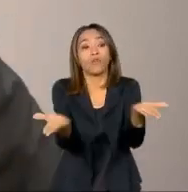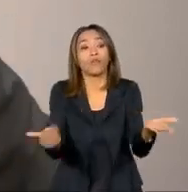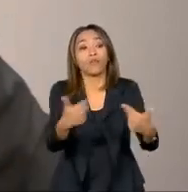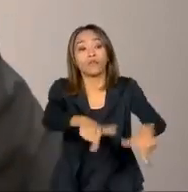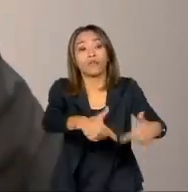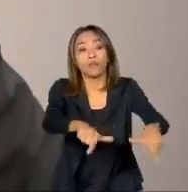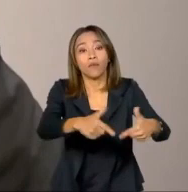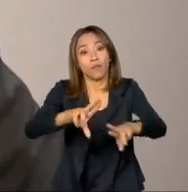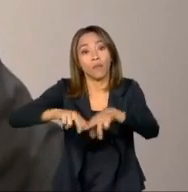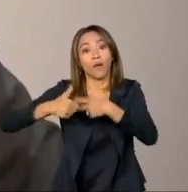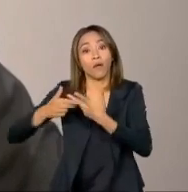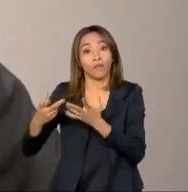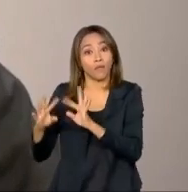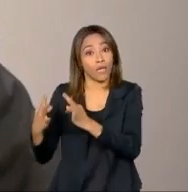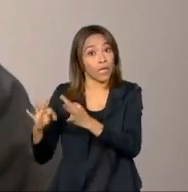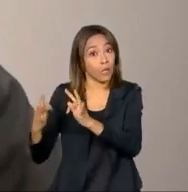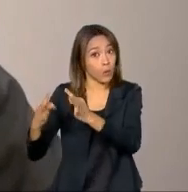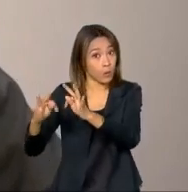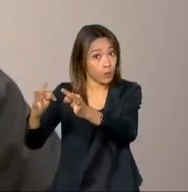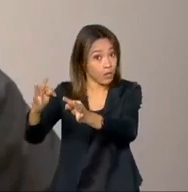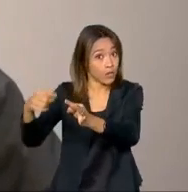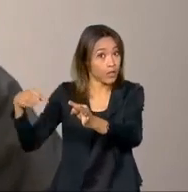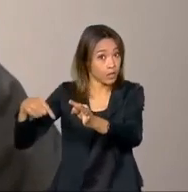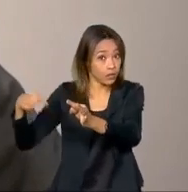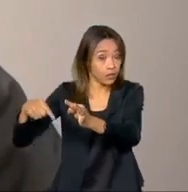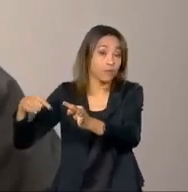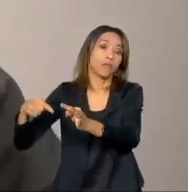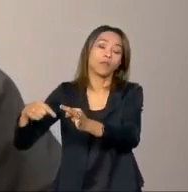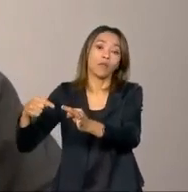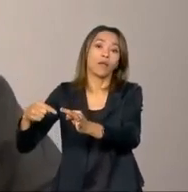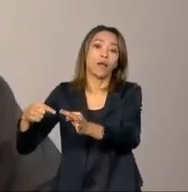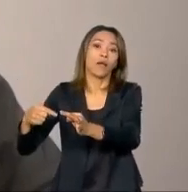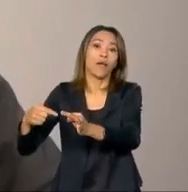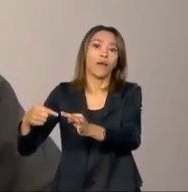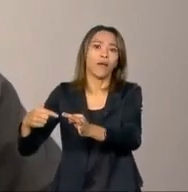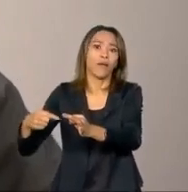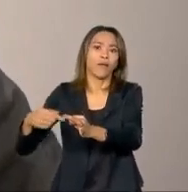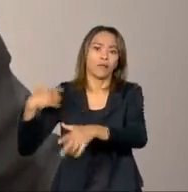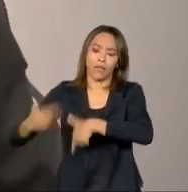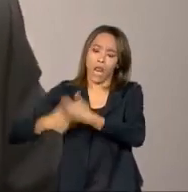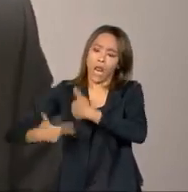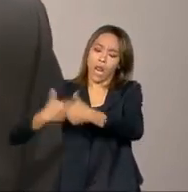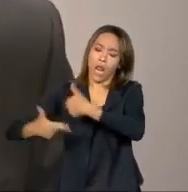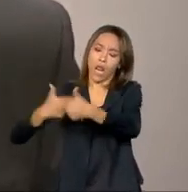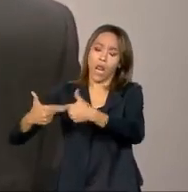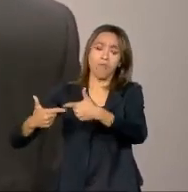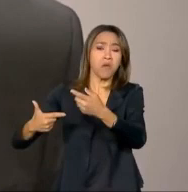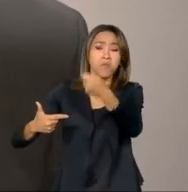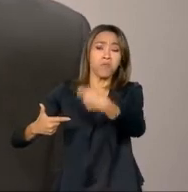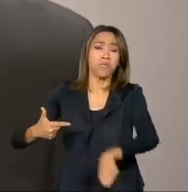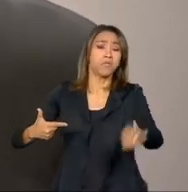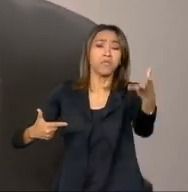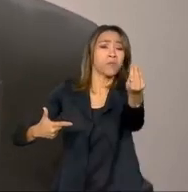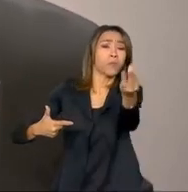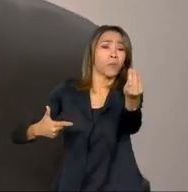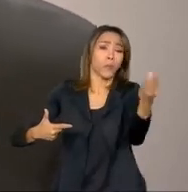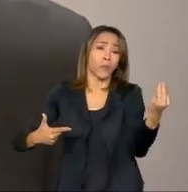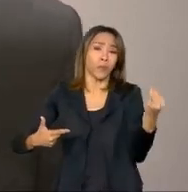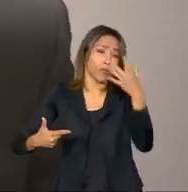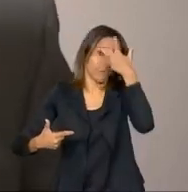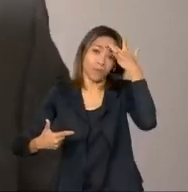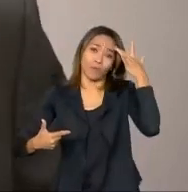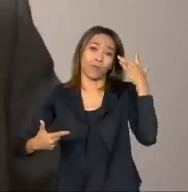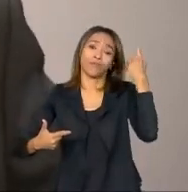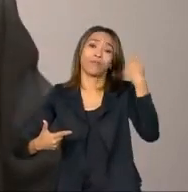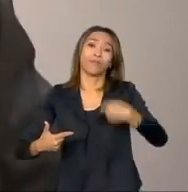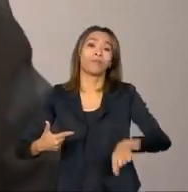tecnologia permite você fazer mais com menos gente. Tecnologia permite você fazer mais com